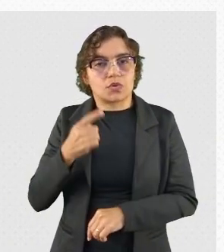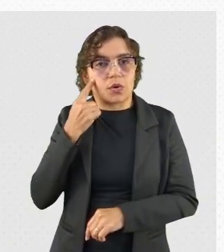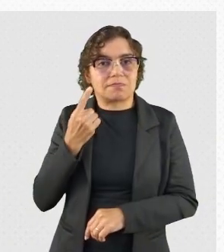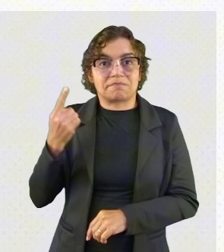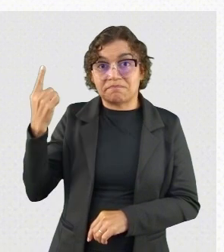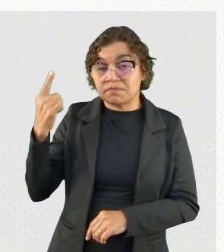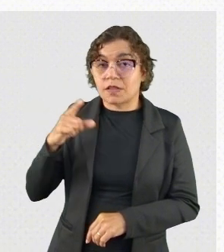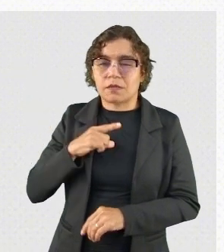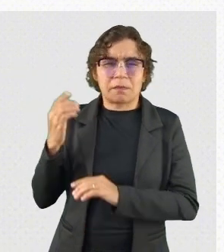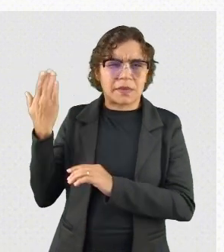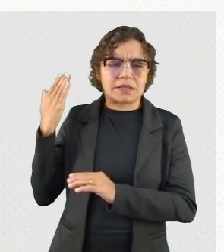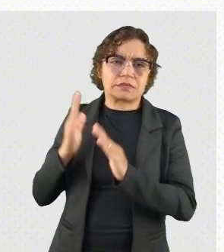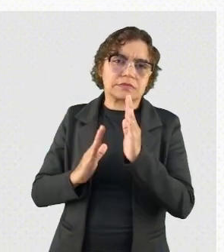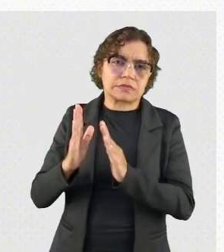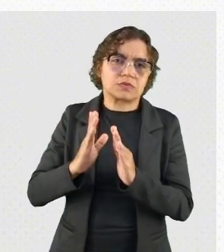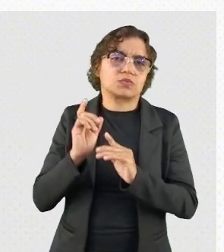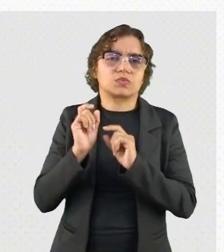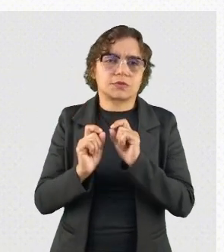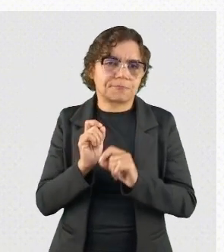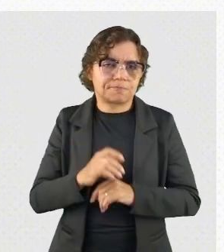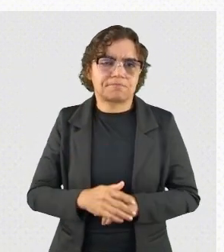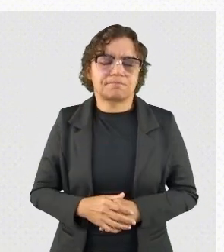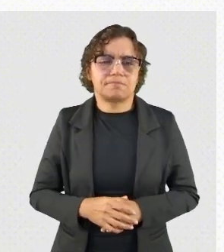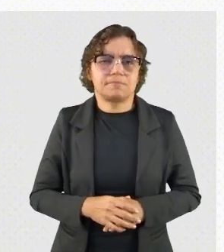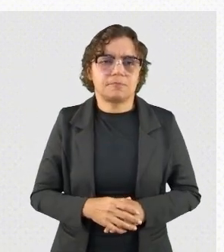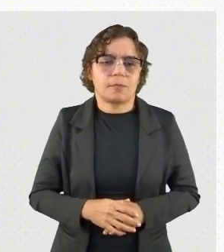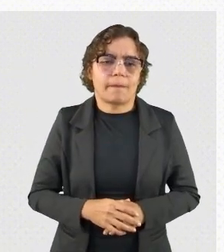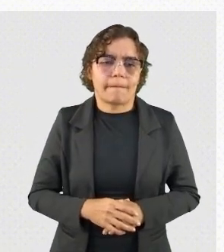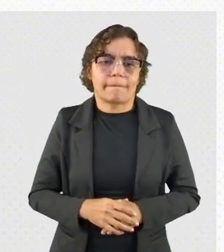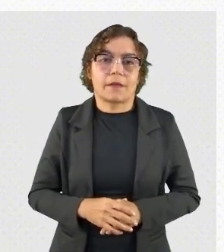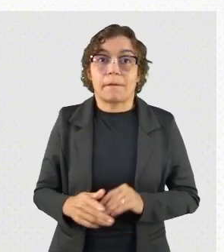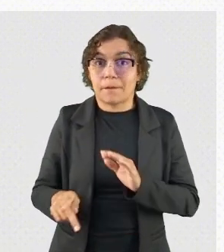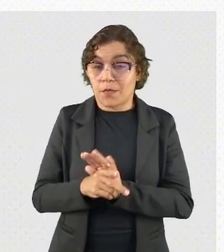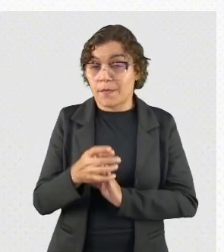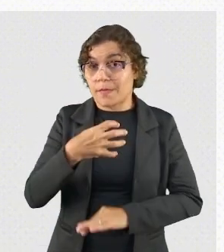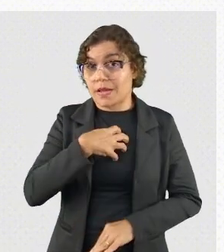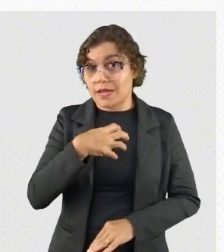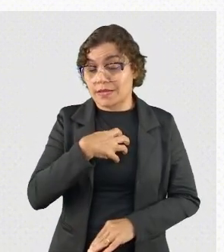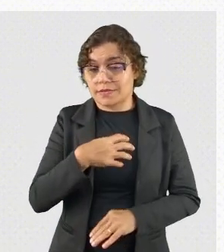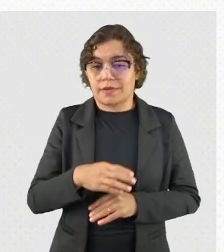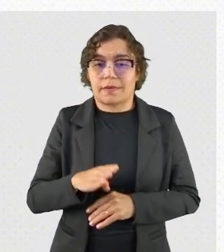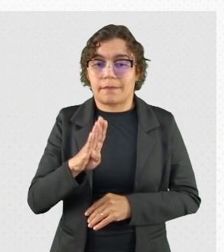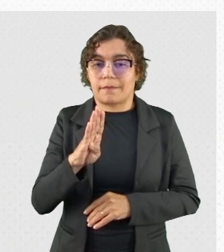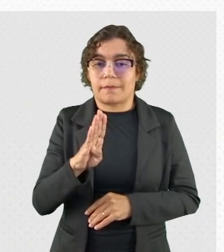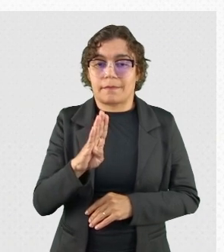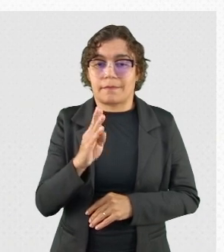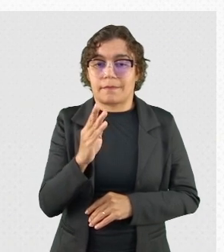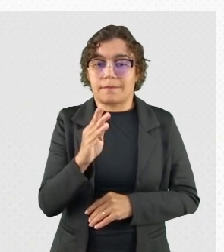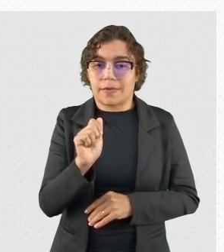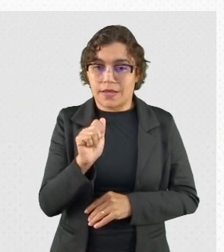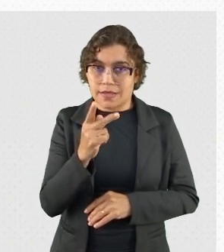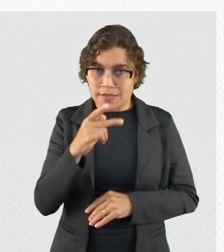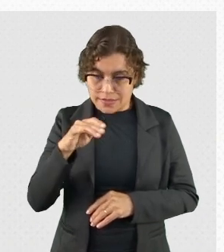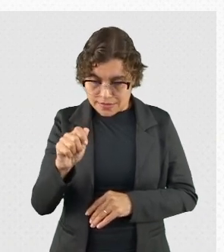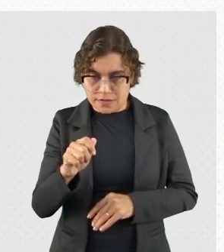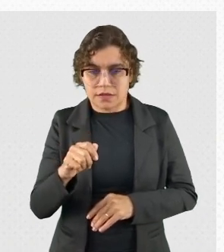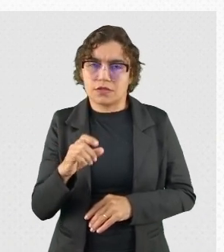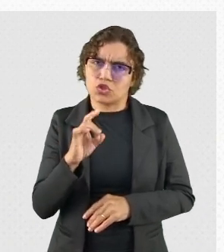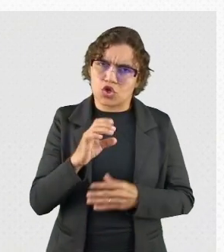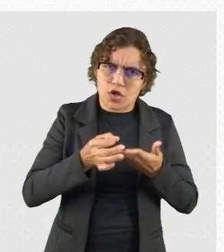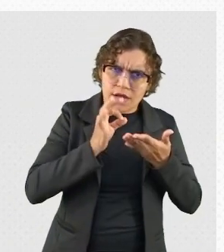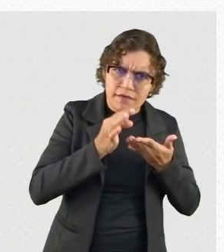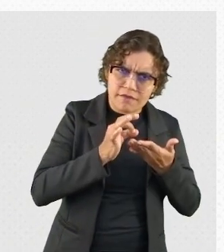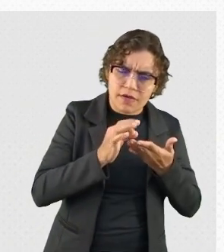né, na época, que vai estar lá na Bahia. Então, professor, não era só café, né? Não, tinha borracha,